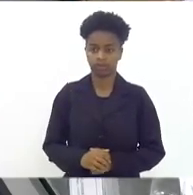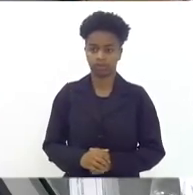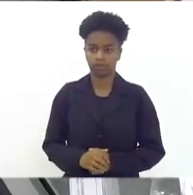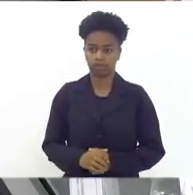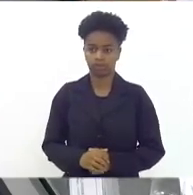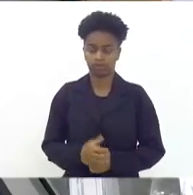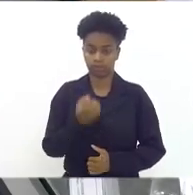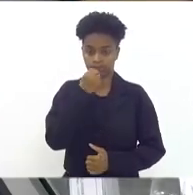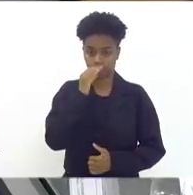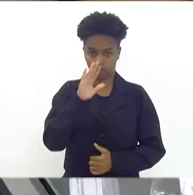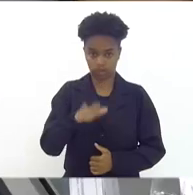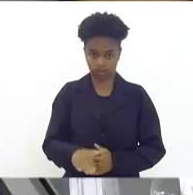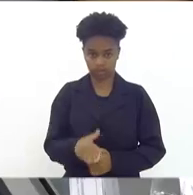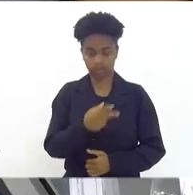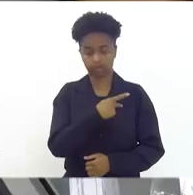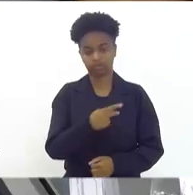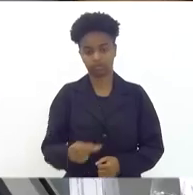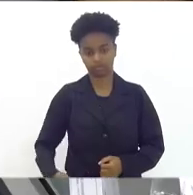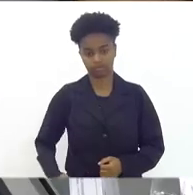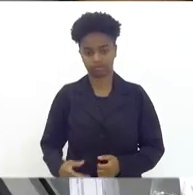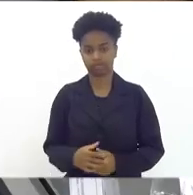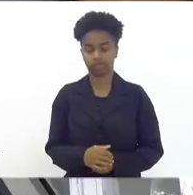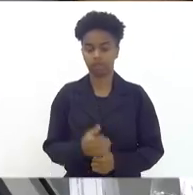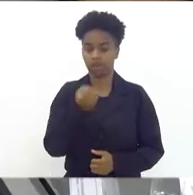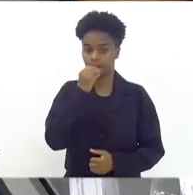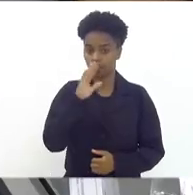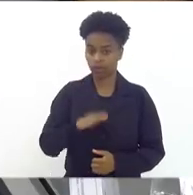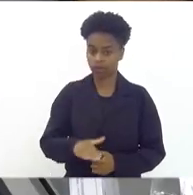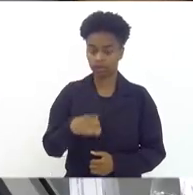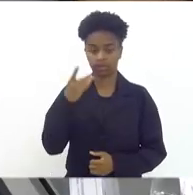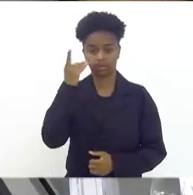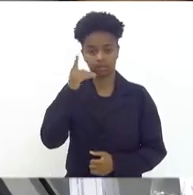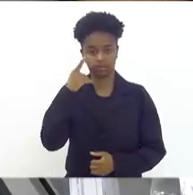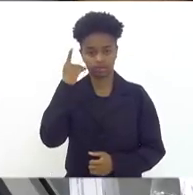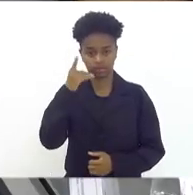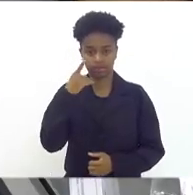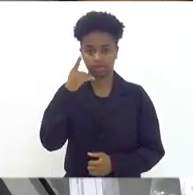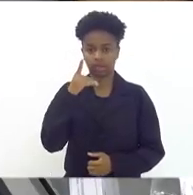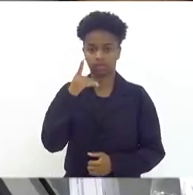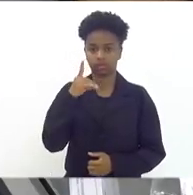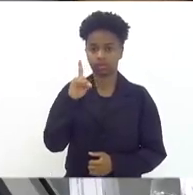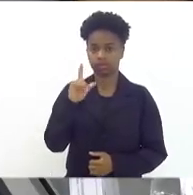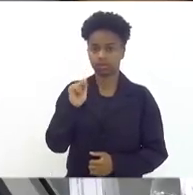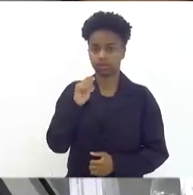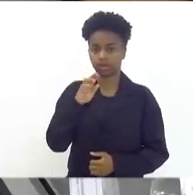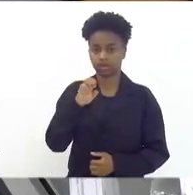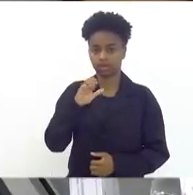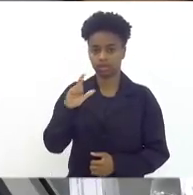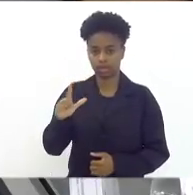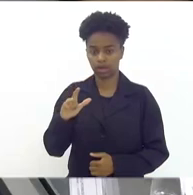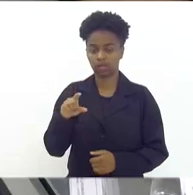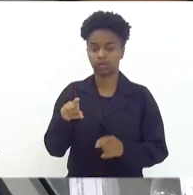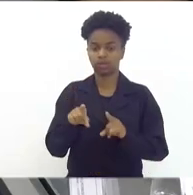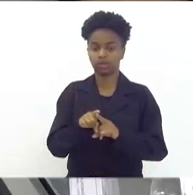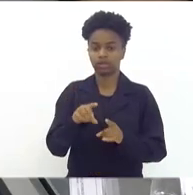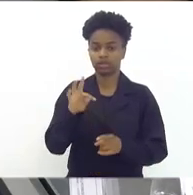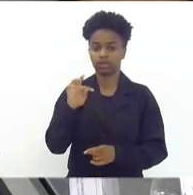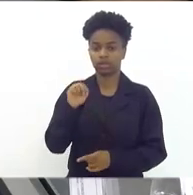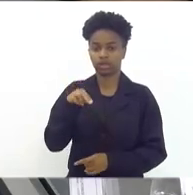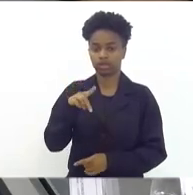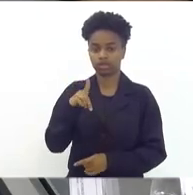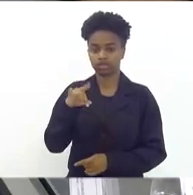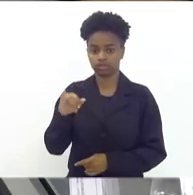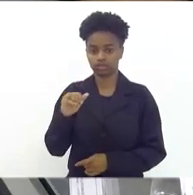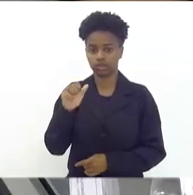Boa tarde Presidente Boa tarde Deputado Daniel liberou Deputado Dani Oliveira Deputado